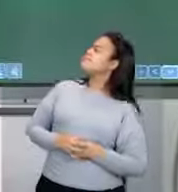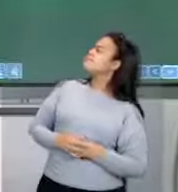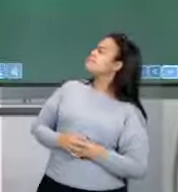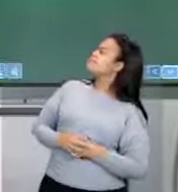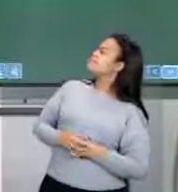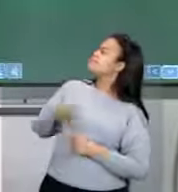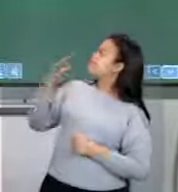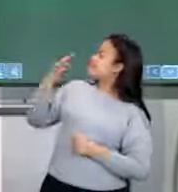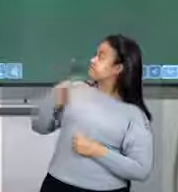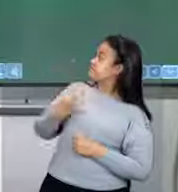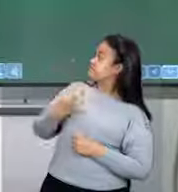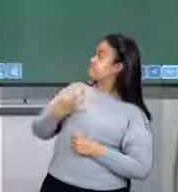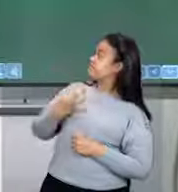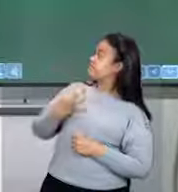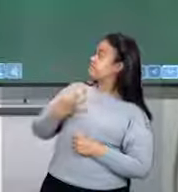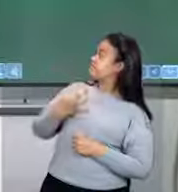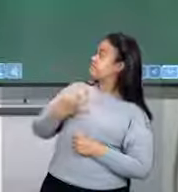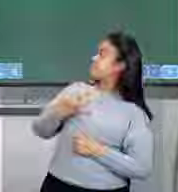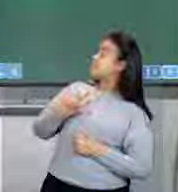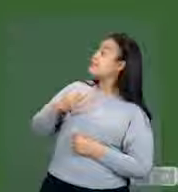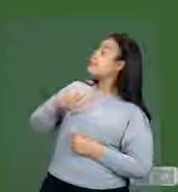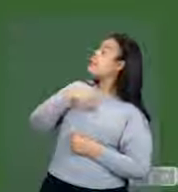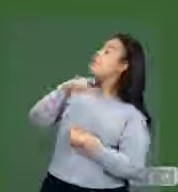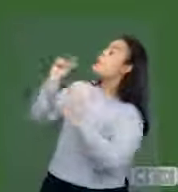Certo? Então, nós temos que